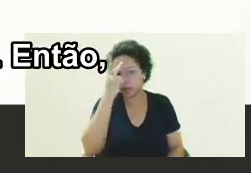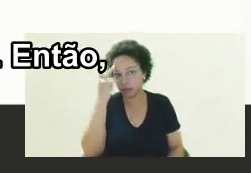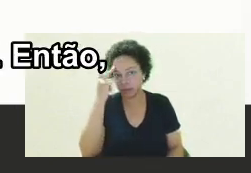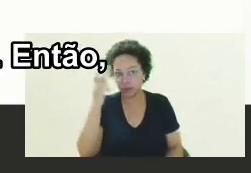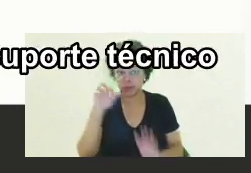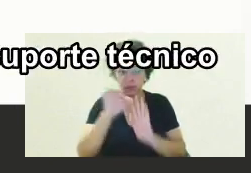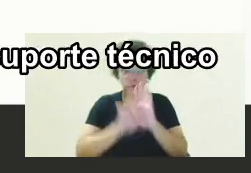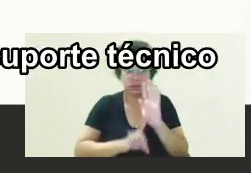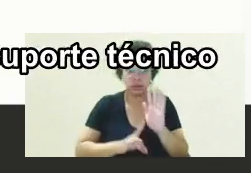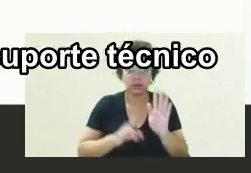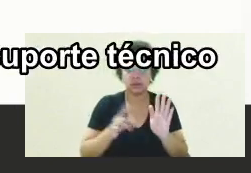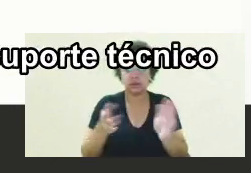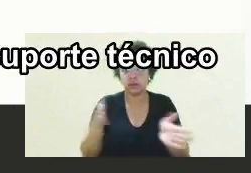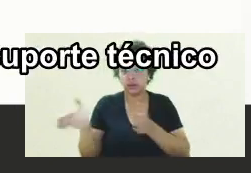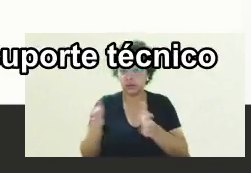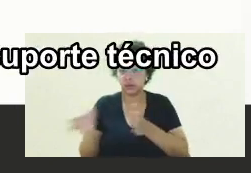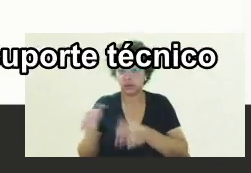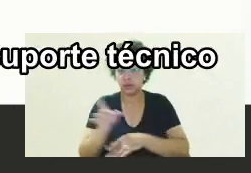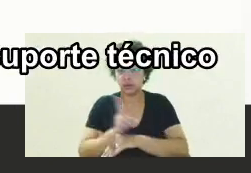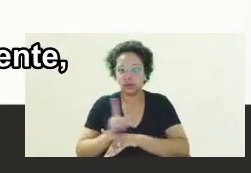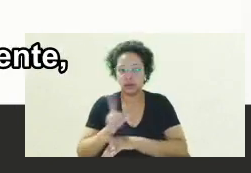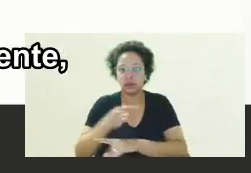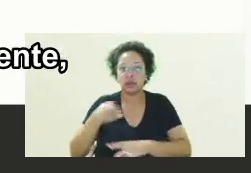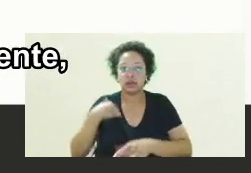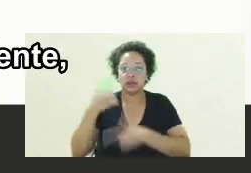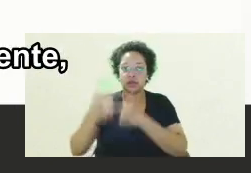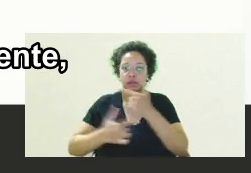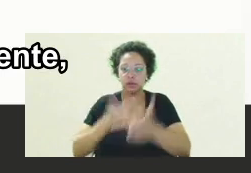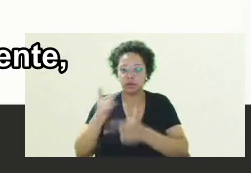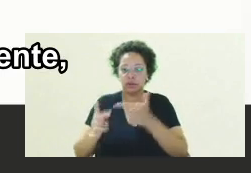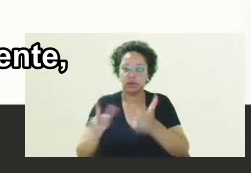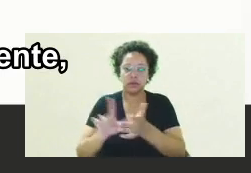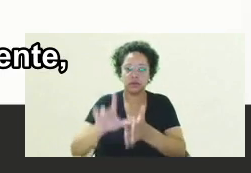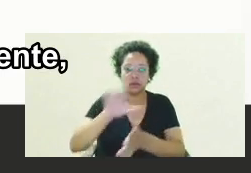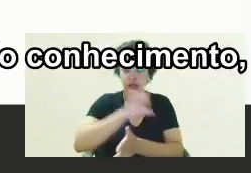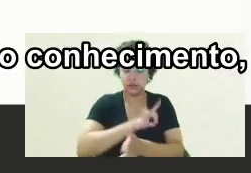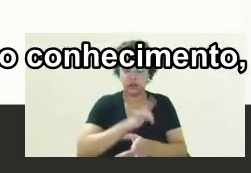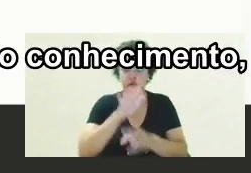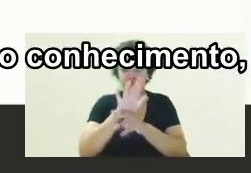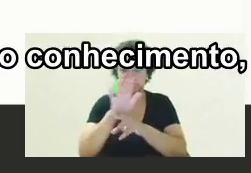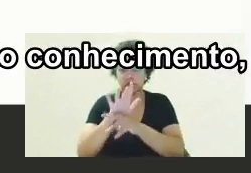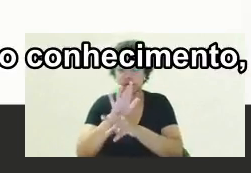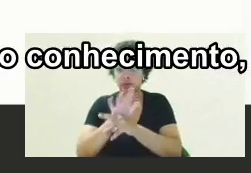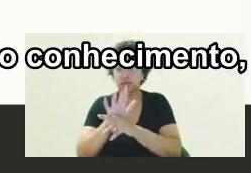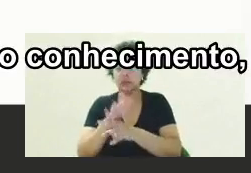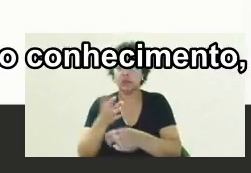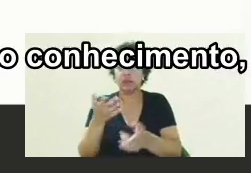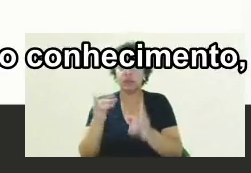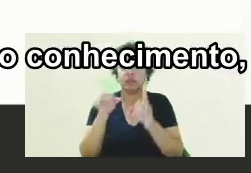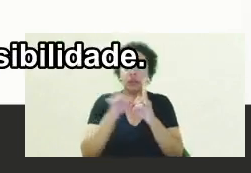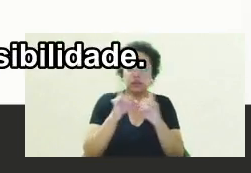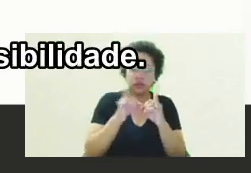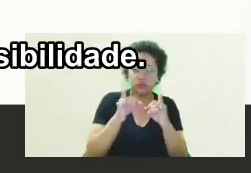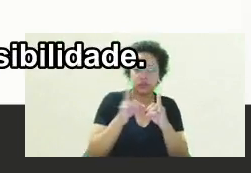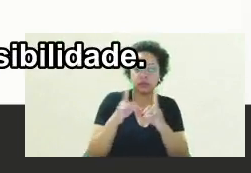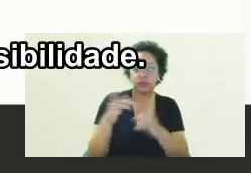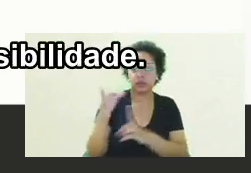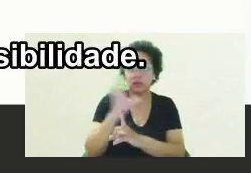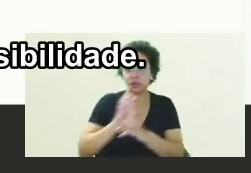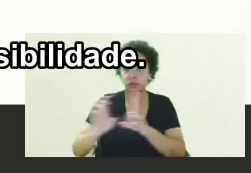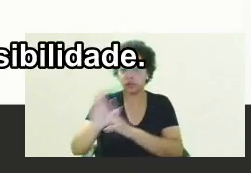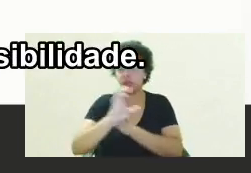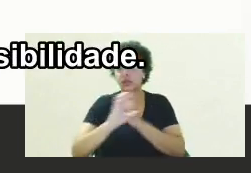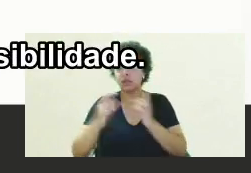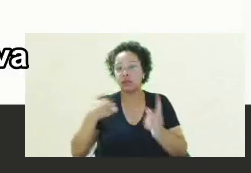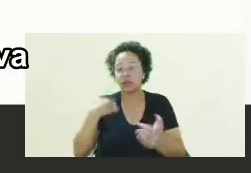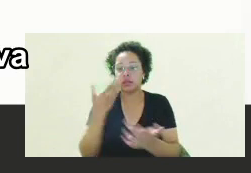digital. Então, eu trabalhava numa gerência de suporte técnico, com atendimento ao cliente, com documentação e com gestão do conhecimento, mas eu